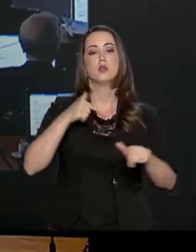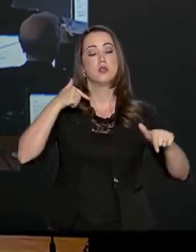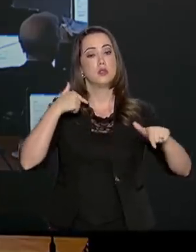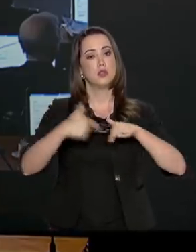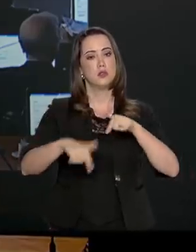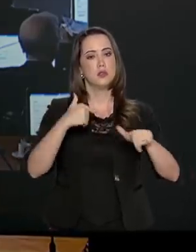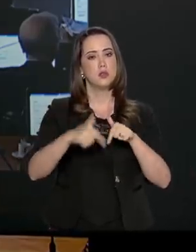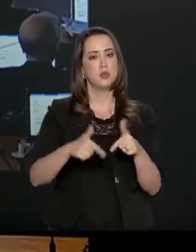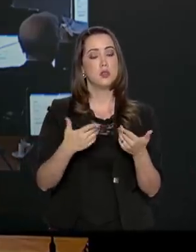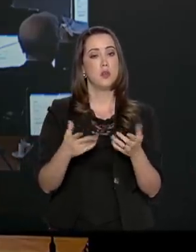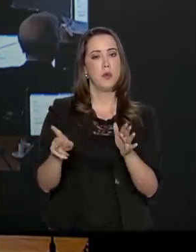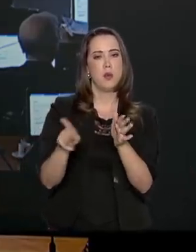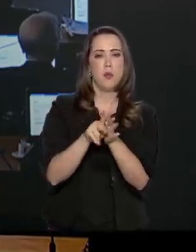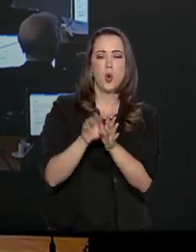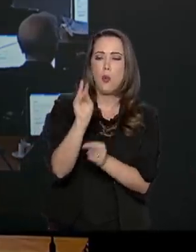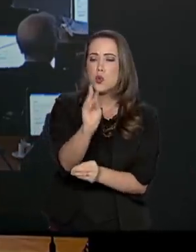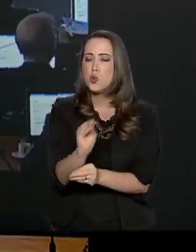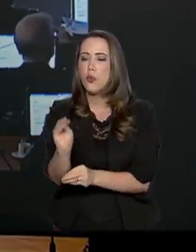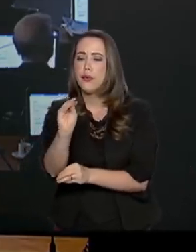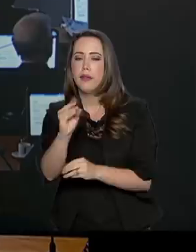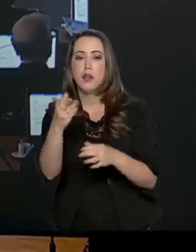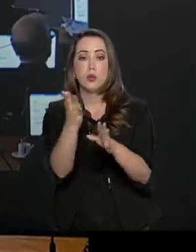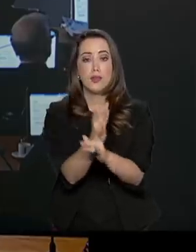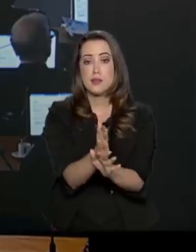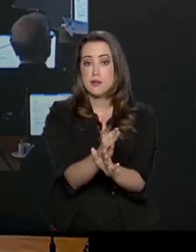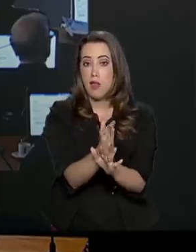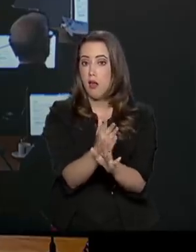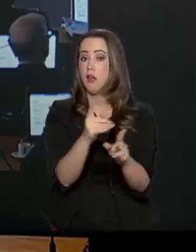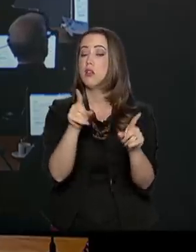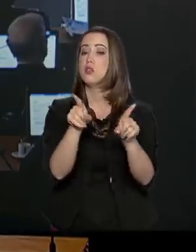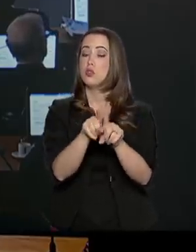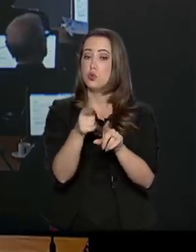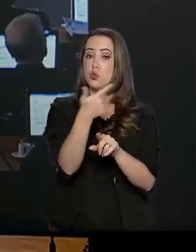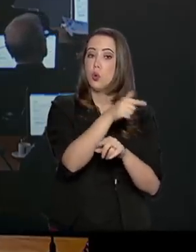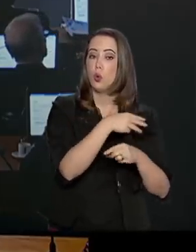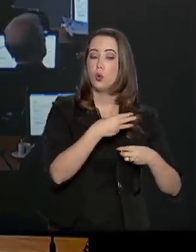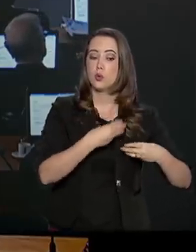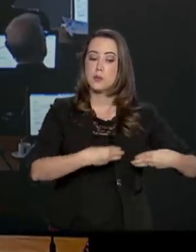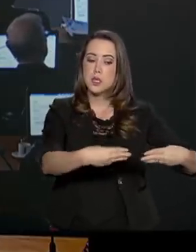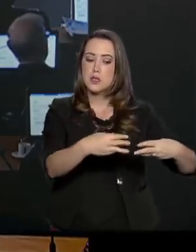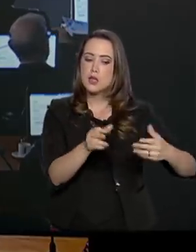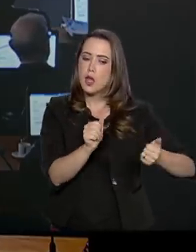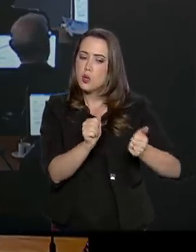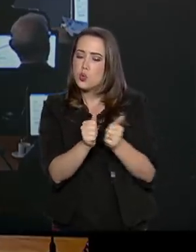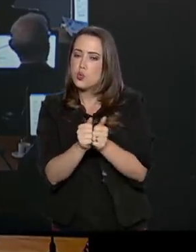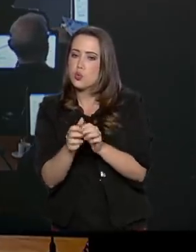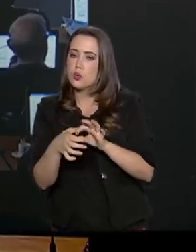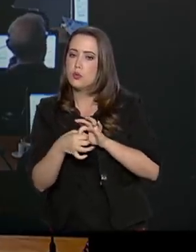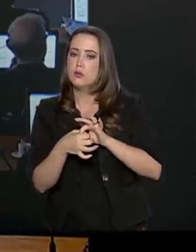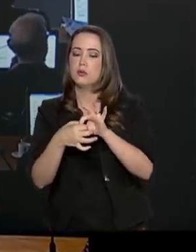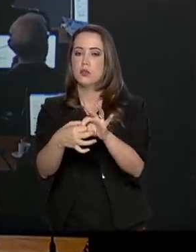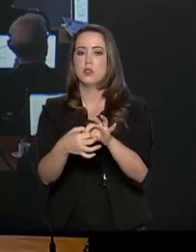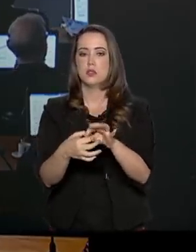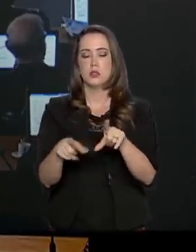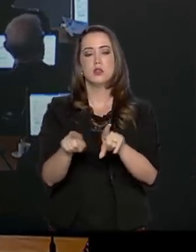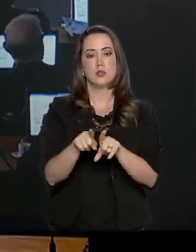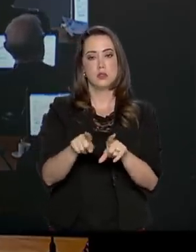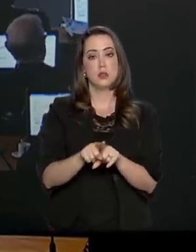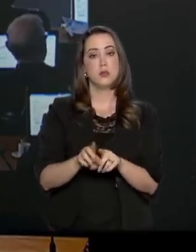ações de cunho urbanístico, social, de outros ministérios, também coordenados com os